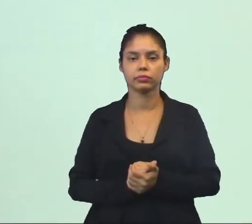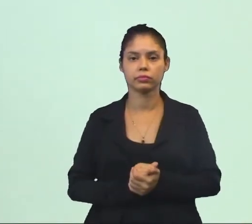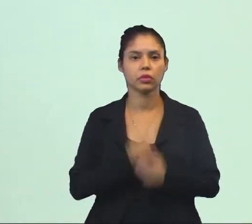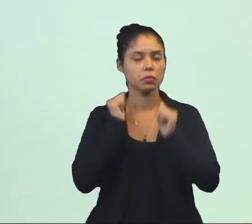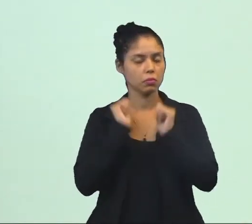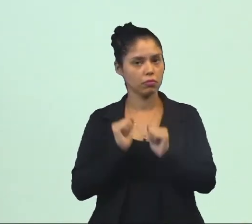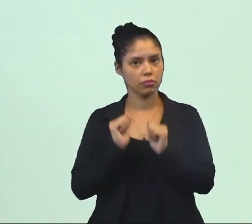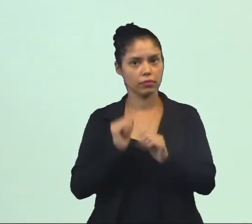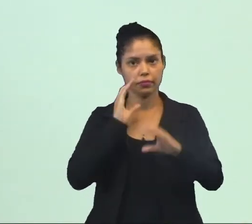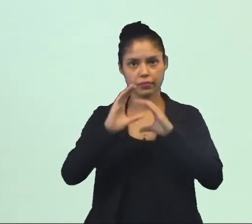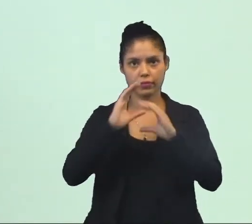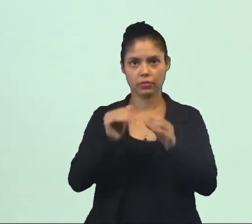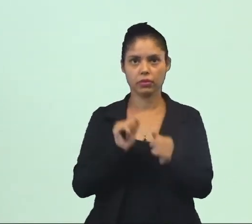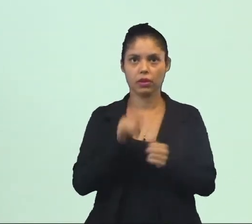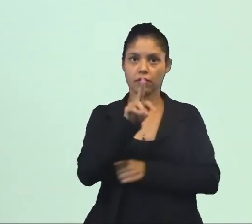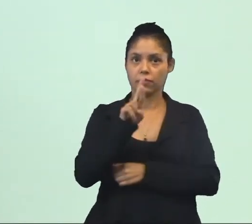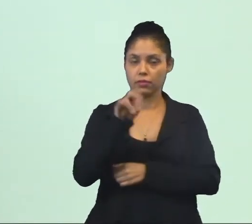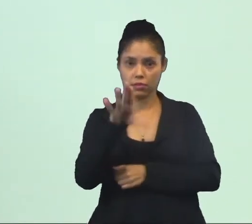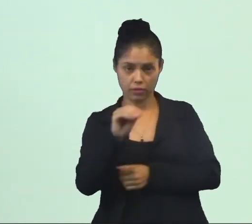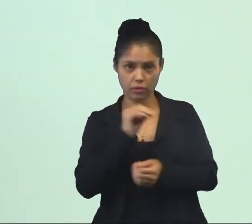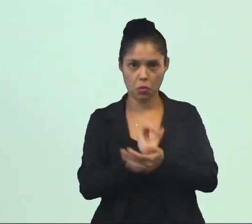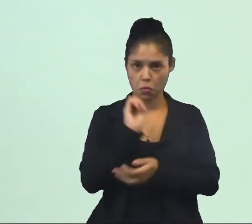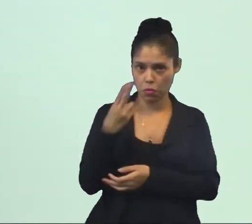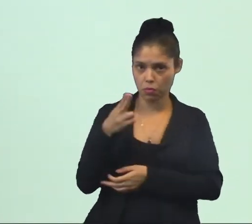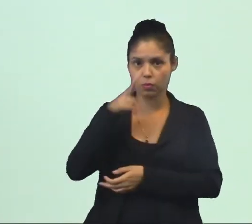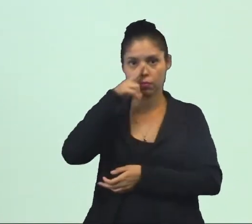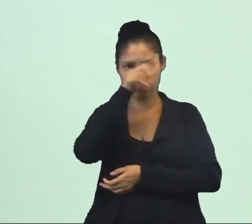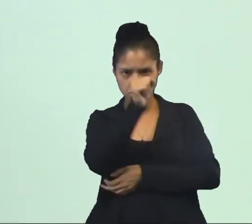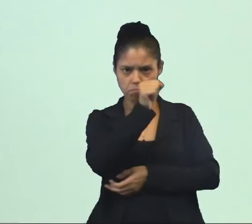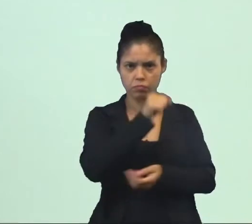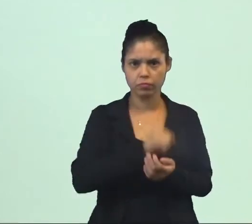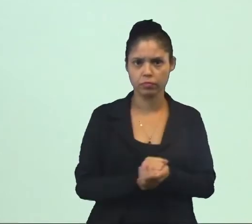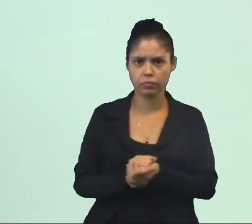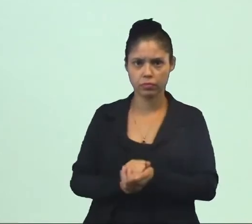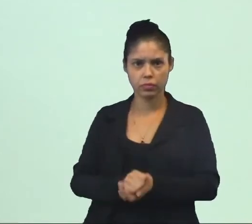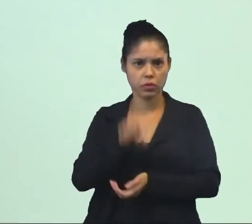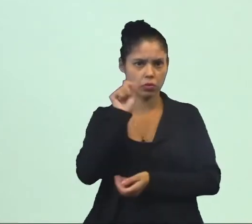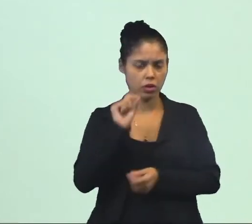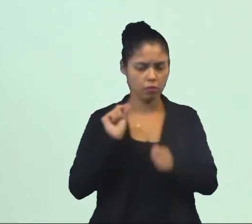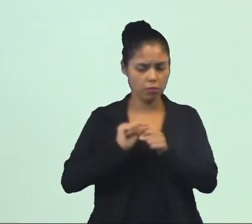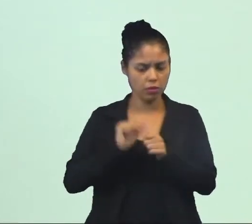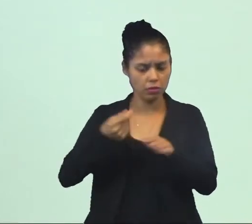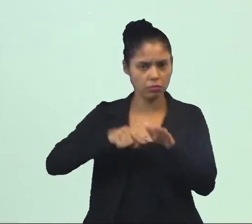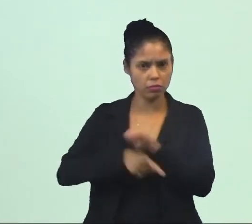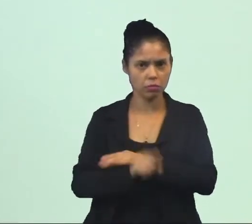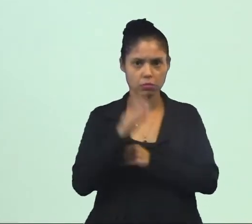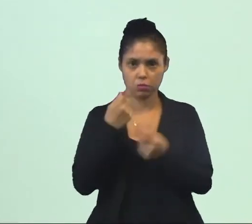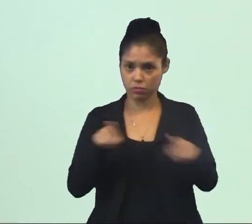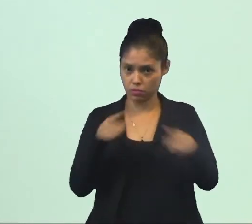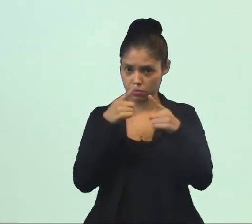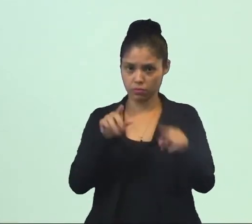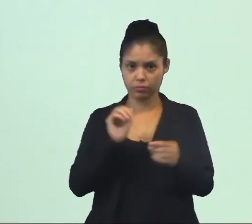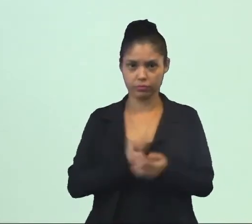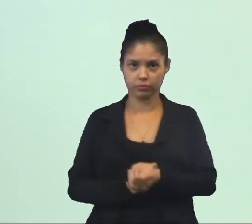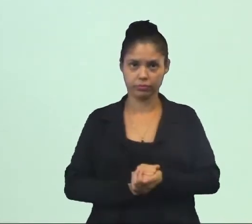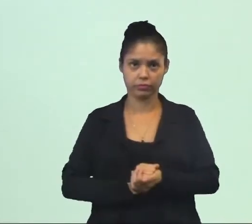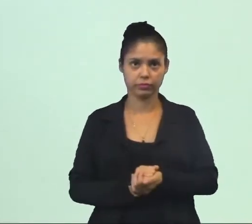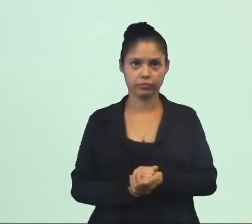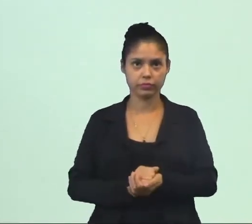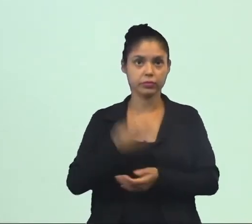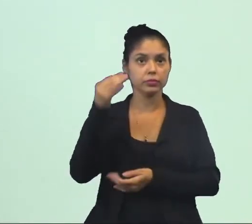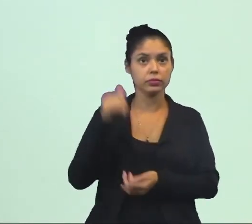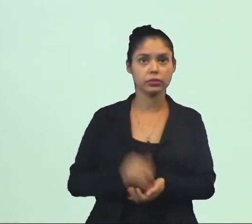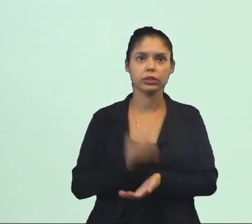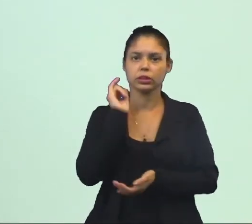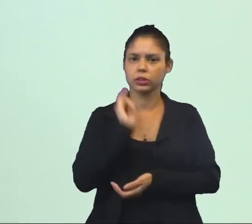posso cantar um pouco mais fraco ou um pouco mais forte, dependendo do que eu vou fazer dentro da música. Eu vou chamar disso de